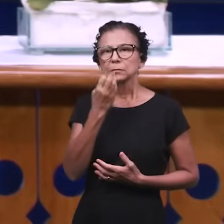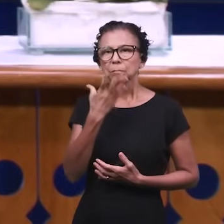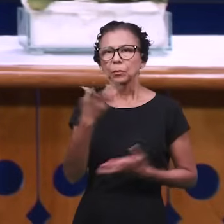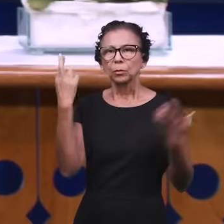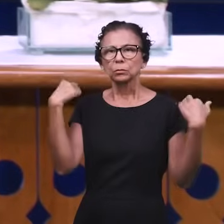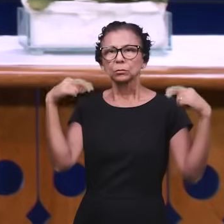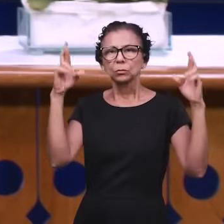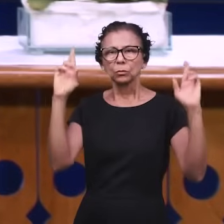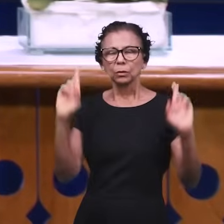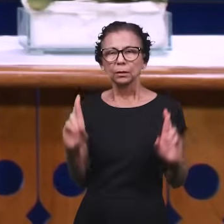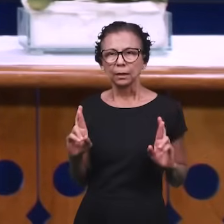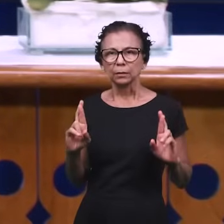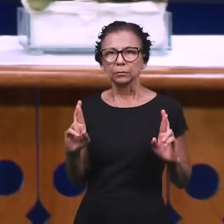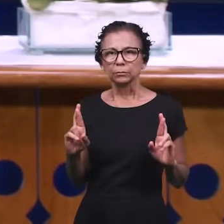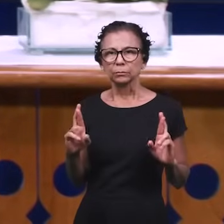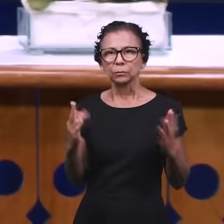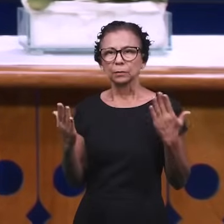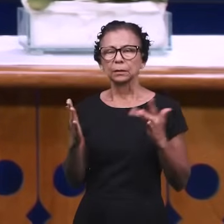nós.